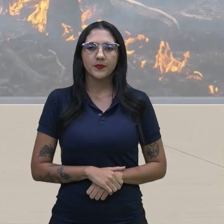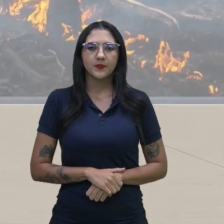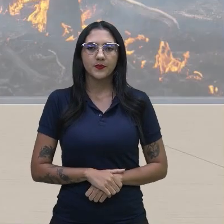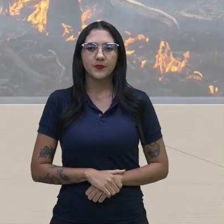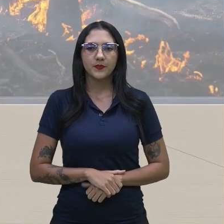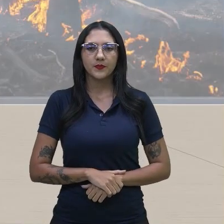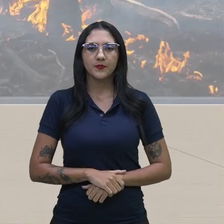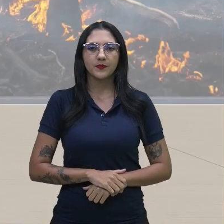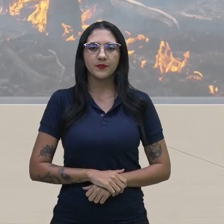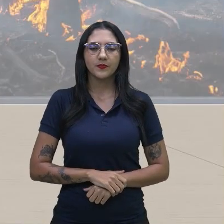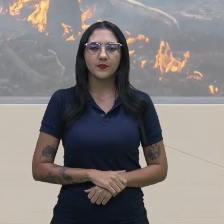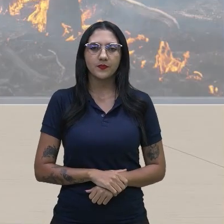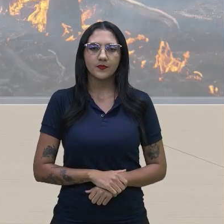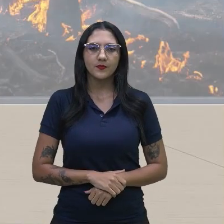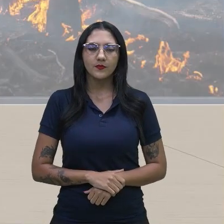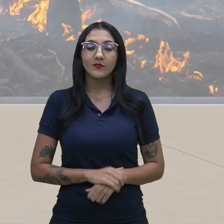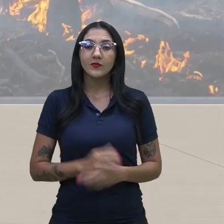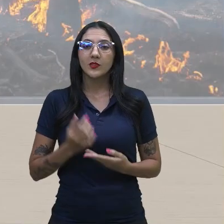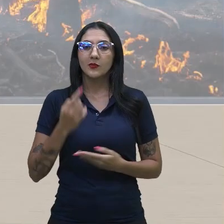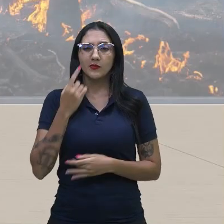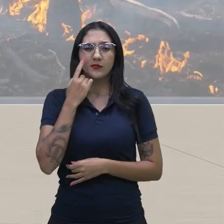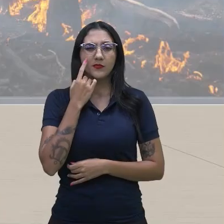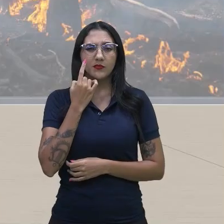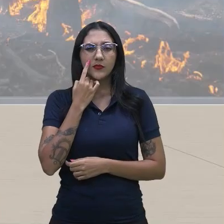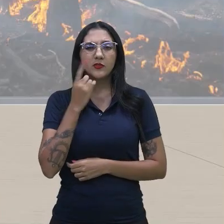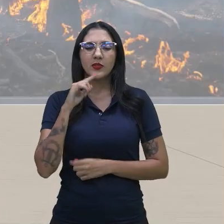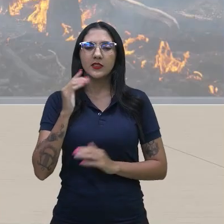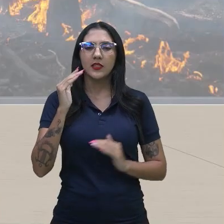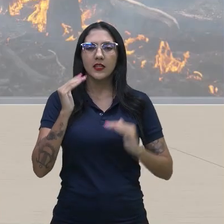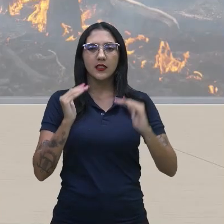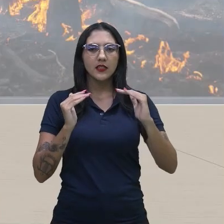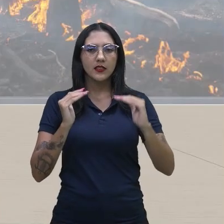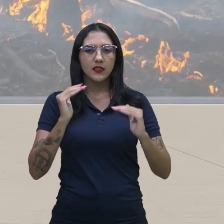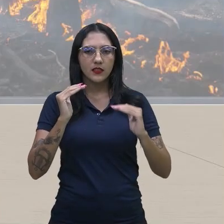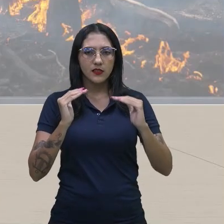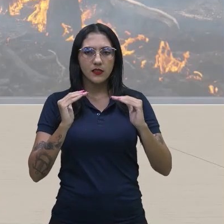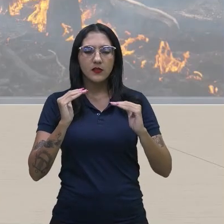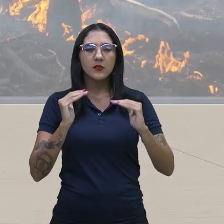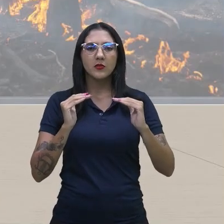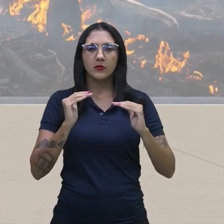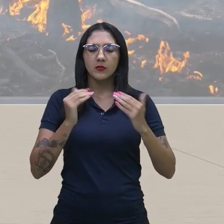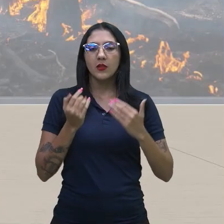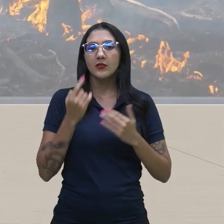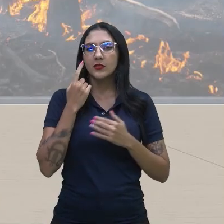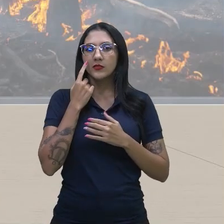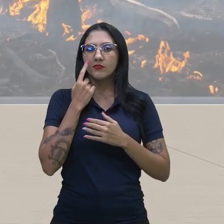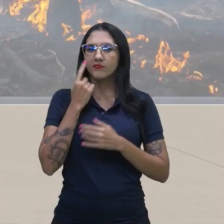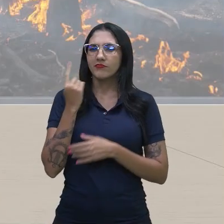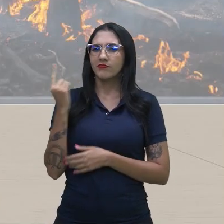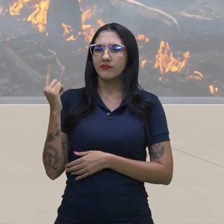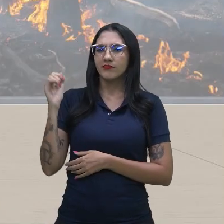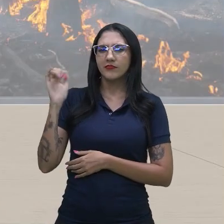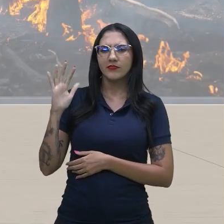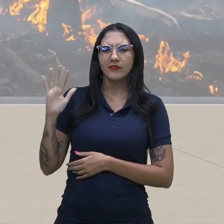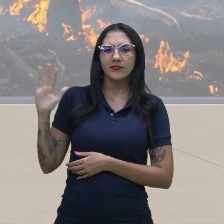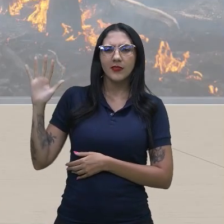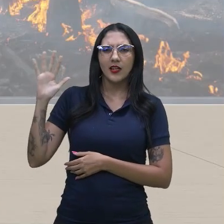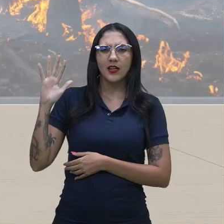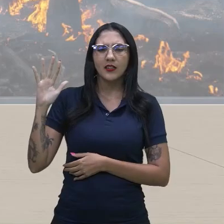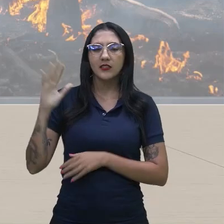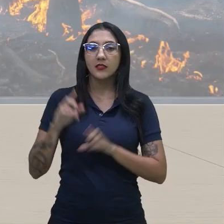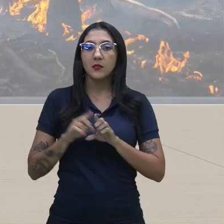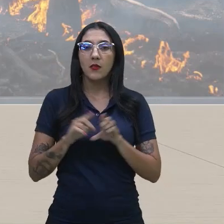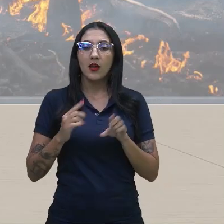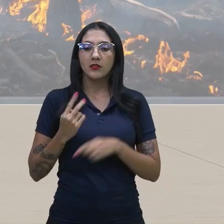professor. A gente colocou ali no início, né, essa questão desse equilíbrio, né? A gente observa aqui na imagem, mas nós